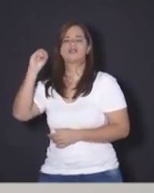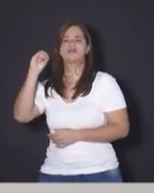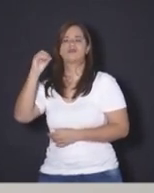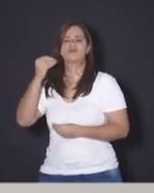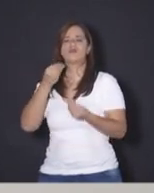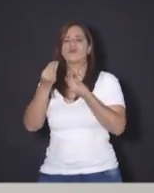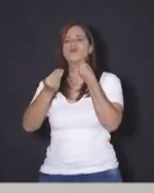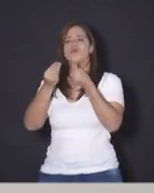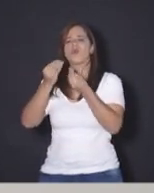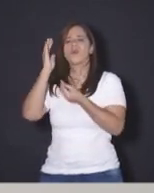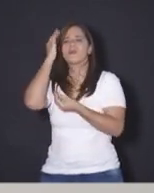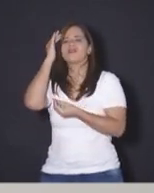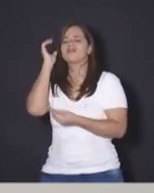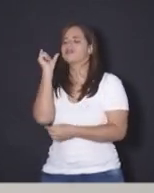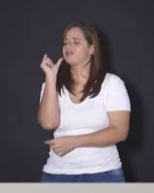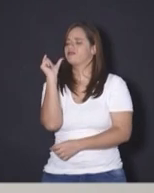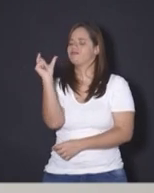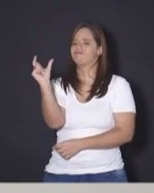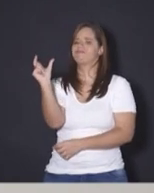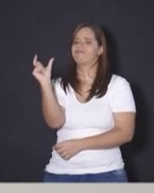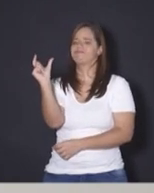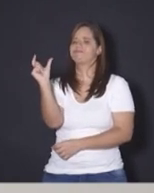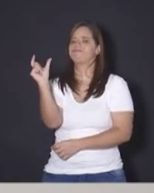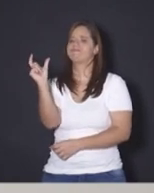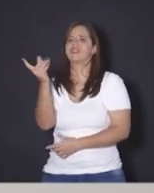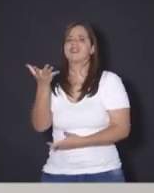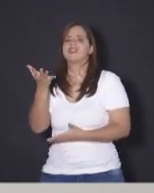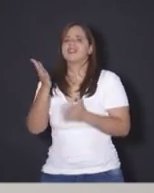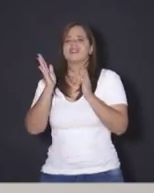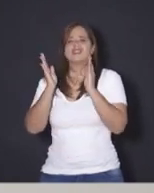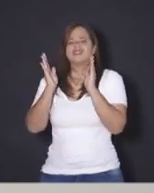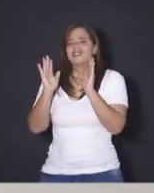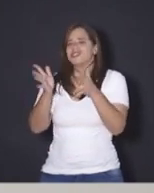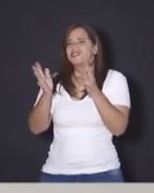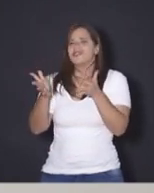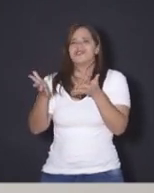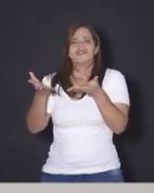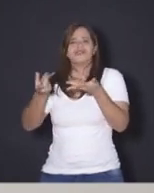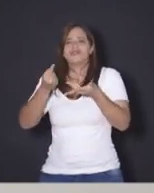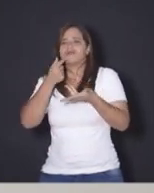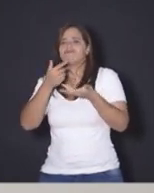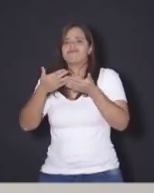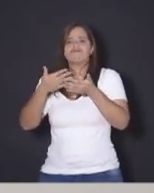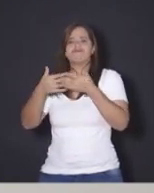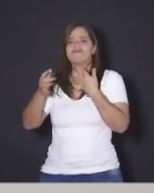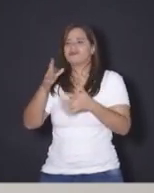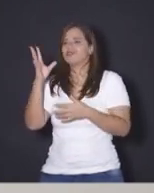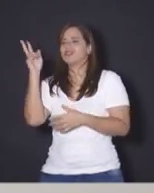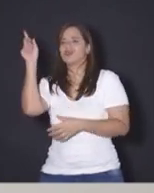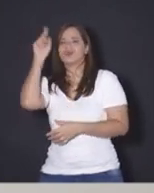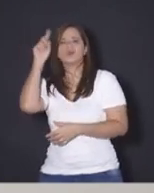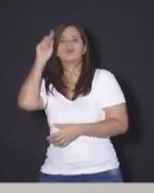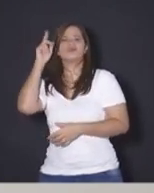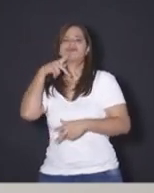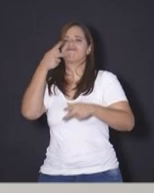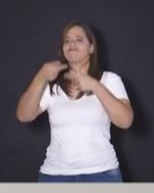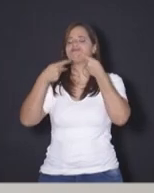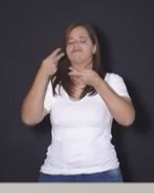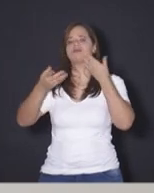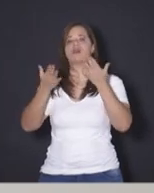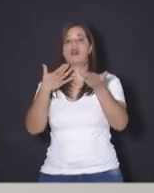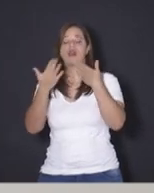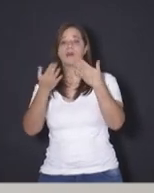por essa palavra que já é corriqueiro na